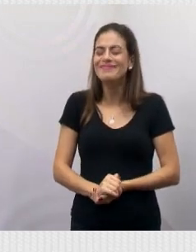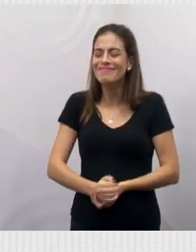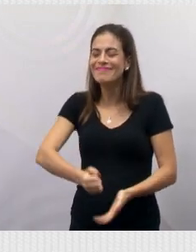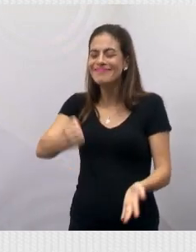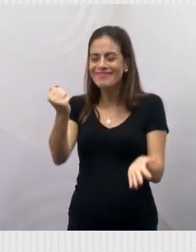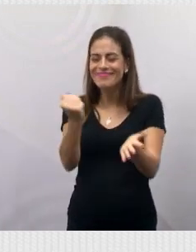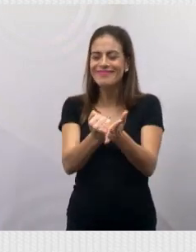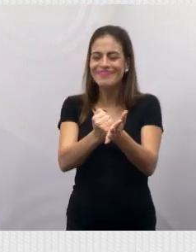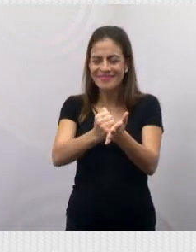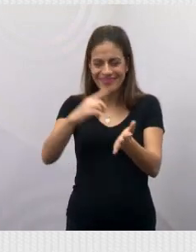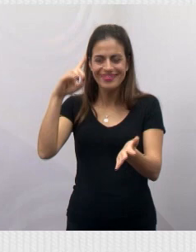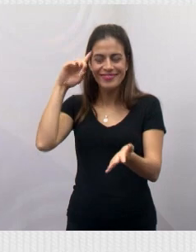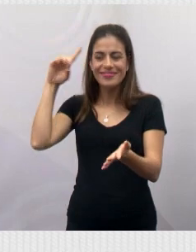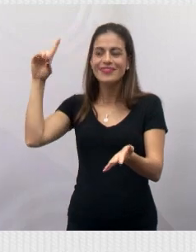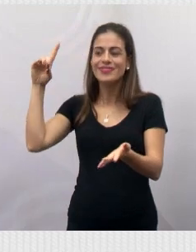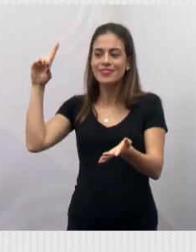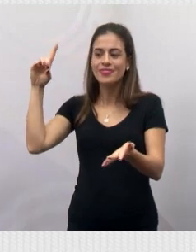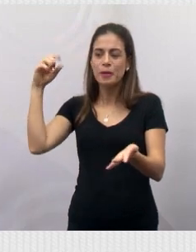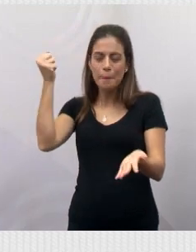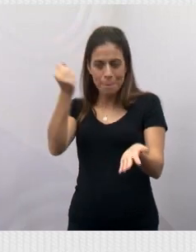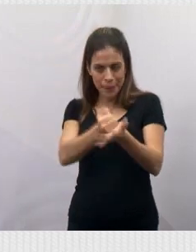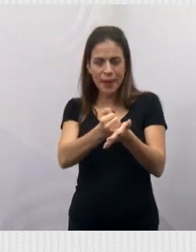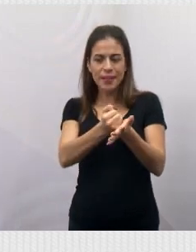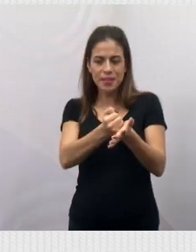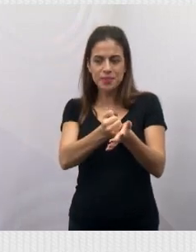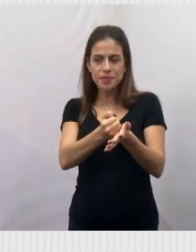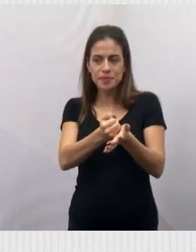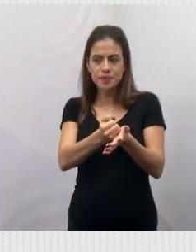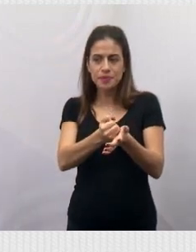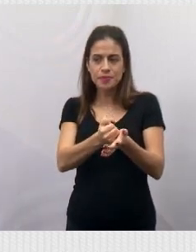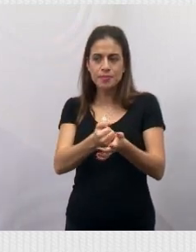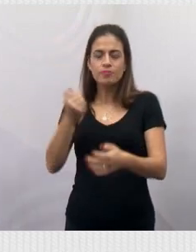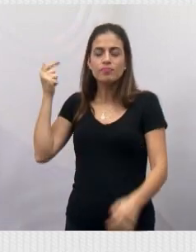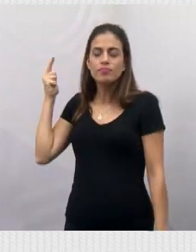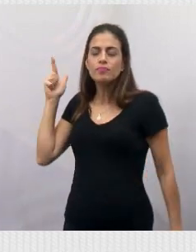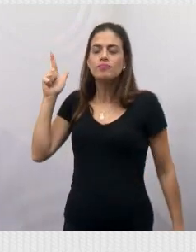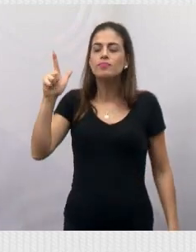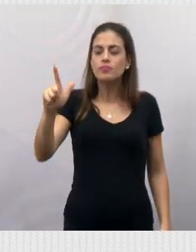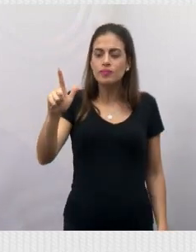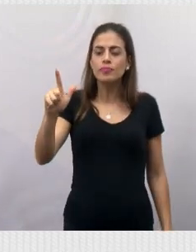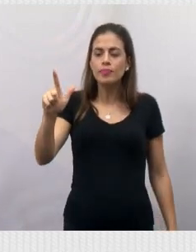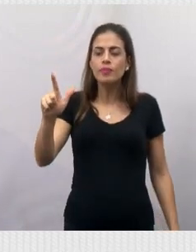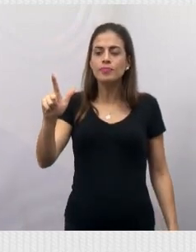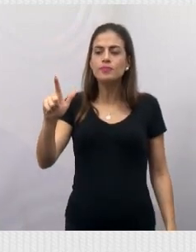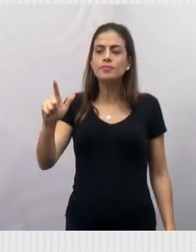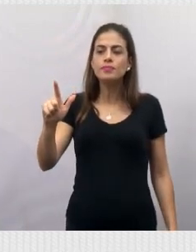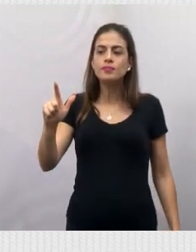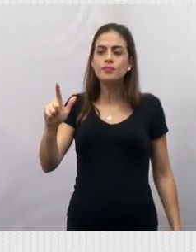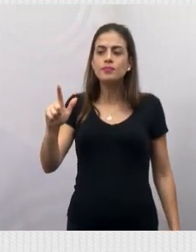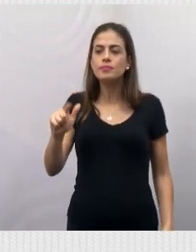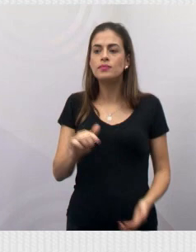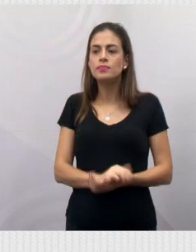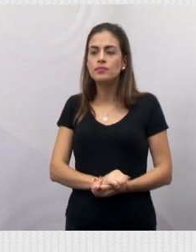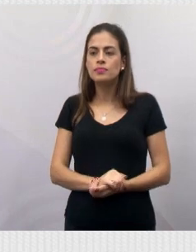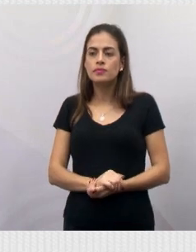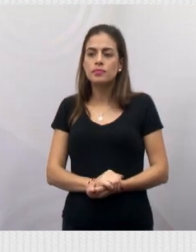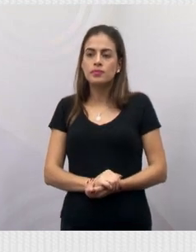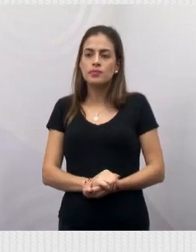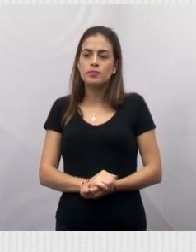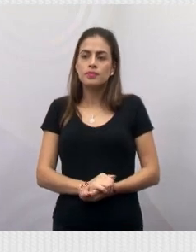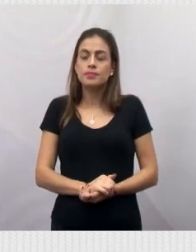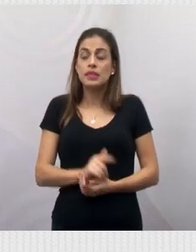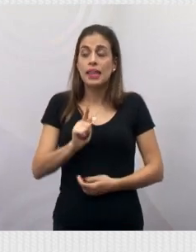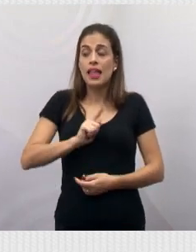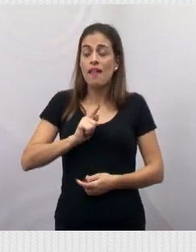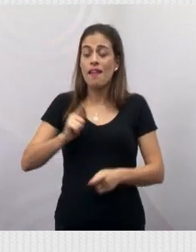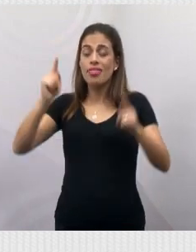marcado, o dia do trabalho, foi marcado para conquista, uma conquista que houve uma